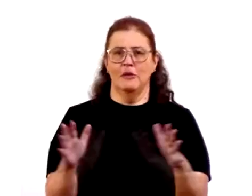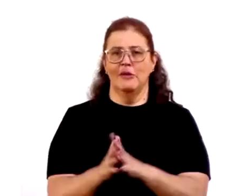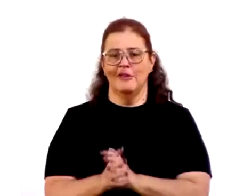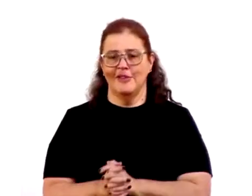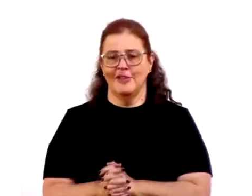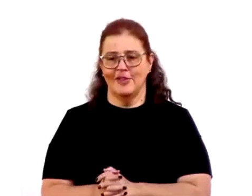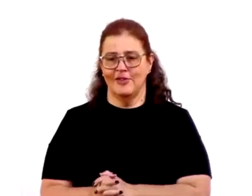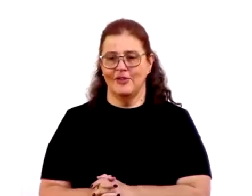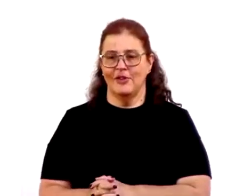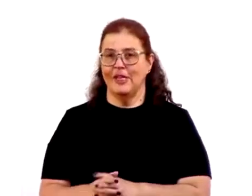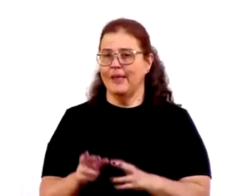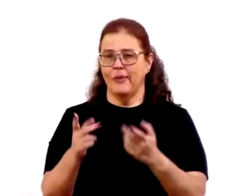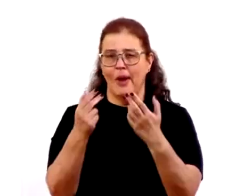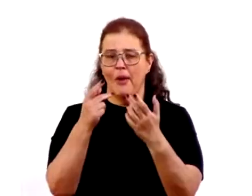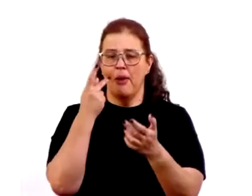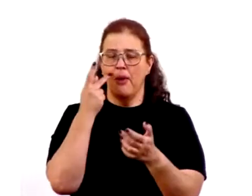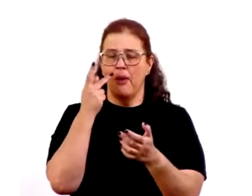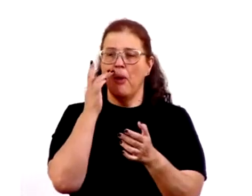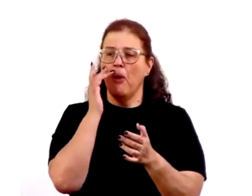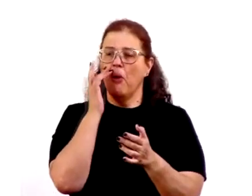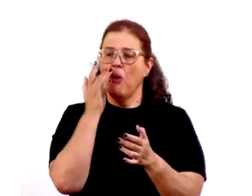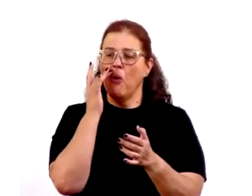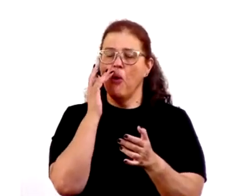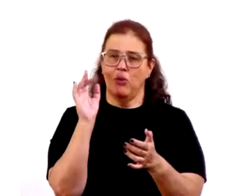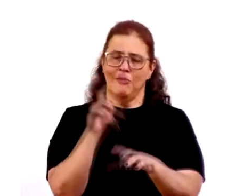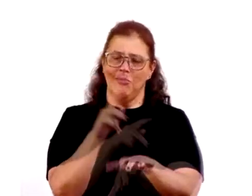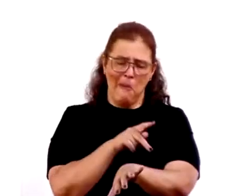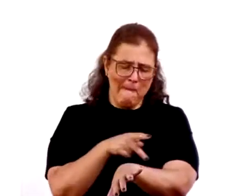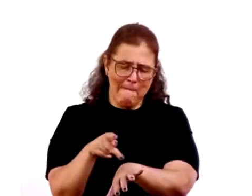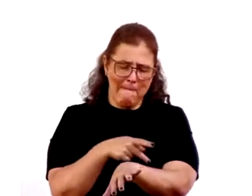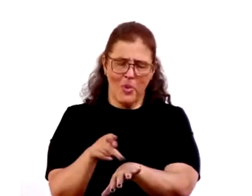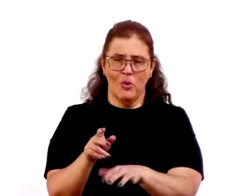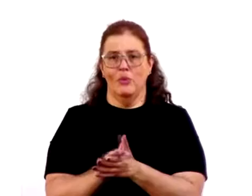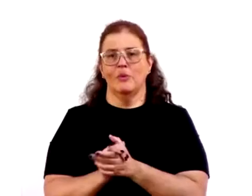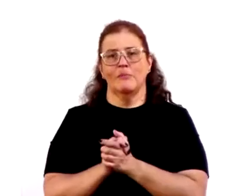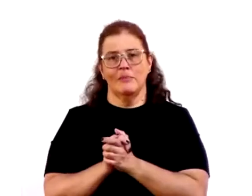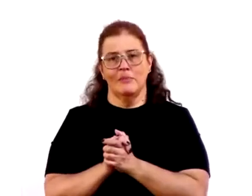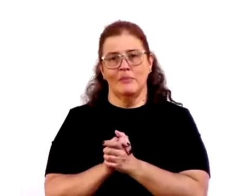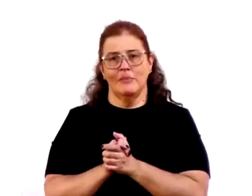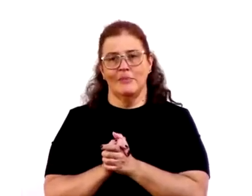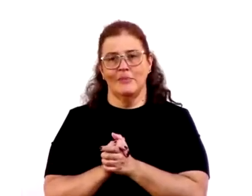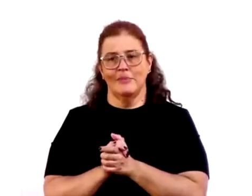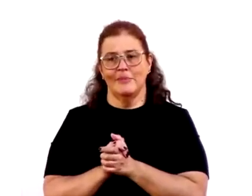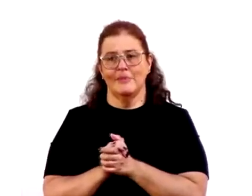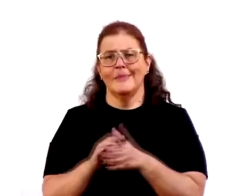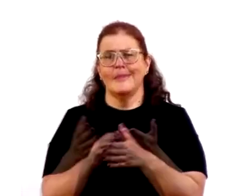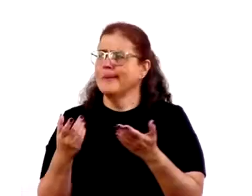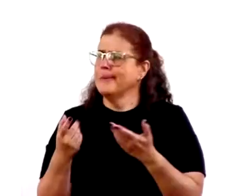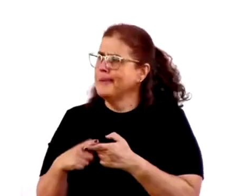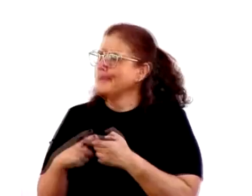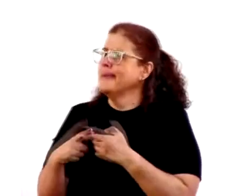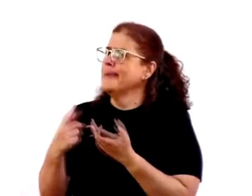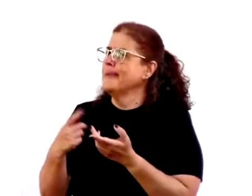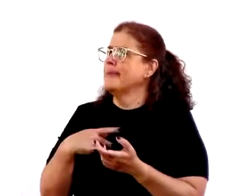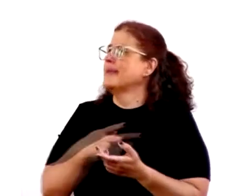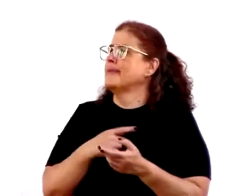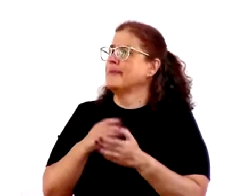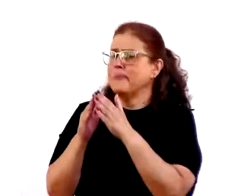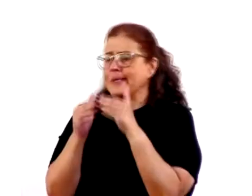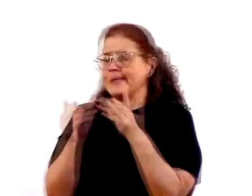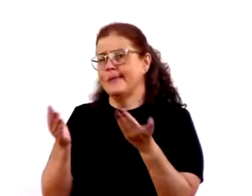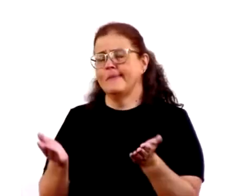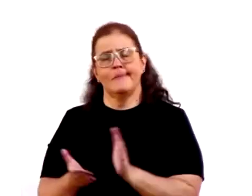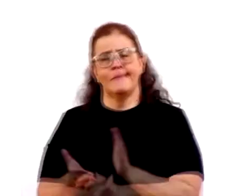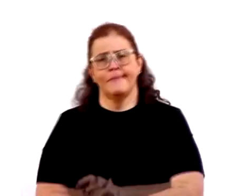se fosse de ouro puro, mais ou menos assim. Por que será que o pastor está pedindo para você fazer isso? Para